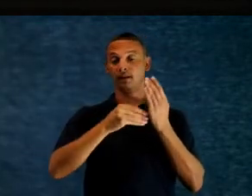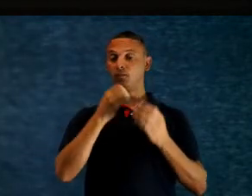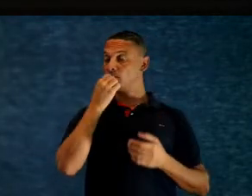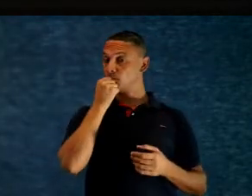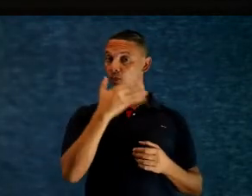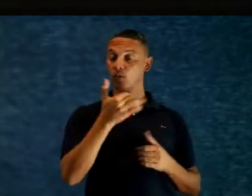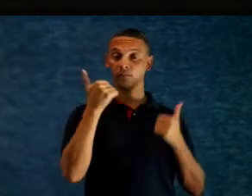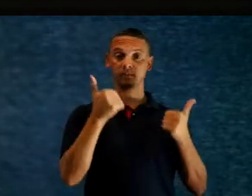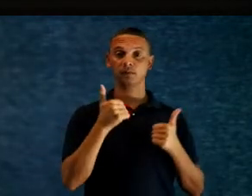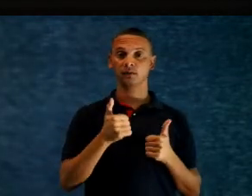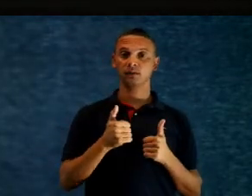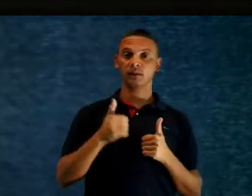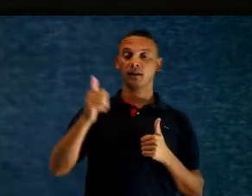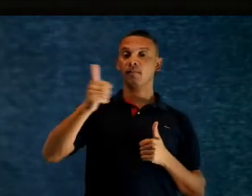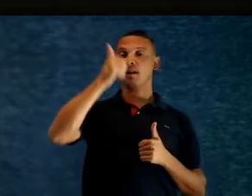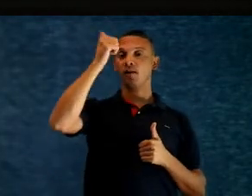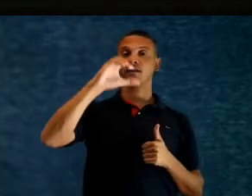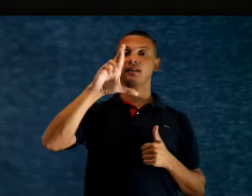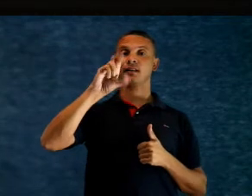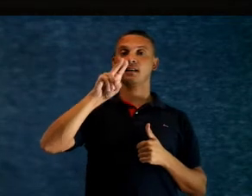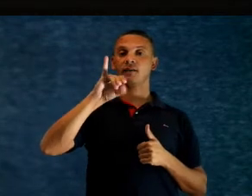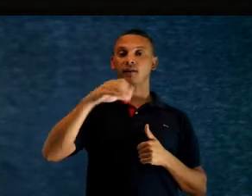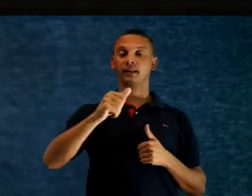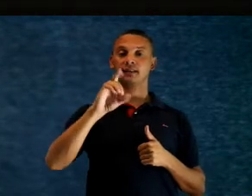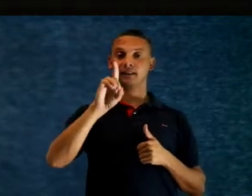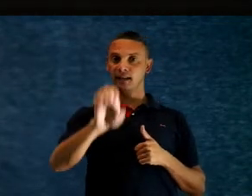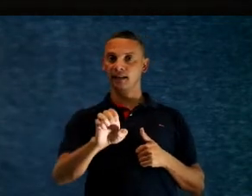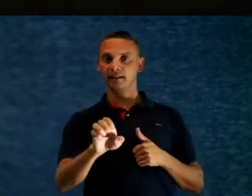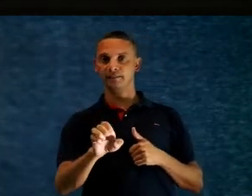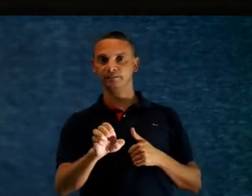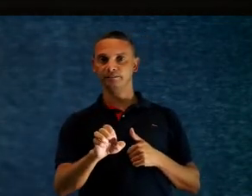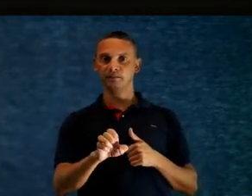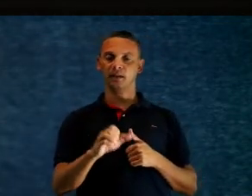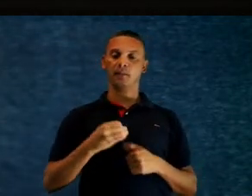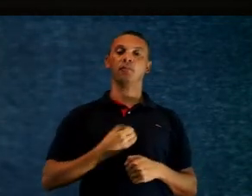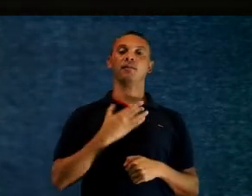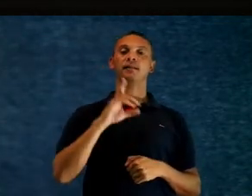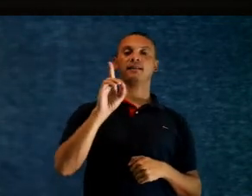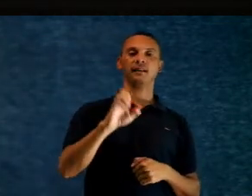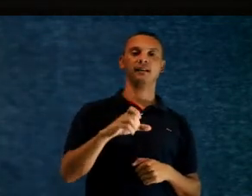texto, as melhores crônicas de Maria Julieta, organizadas pelo professor Marcos Pache.